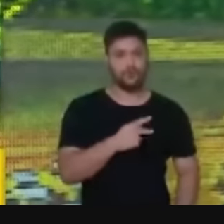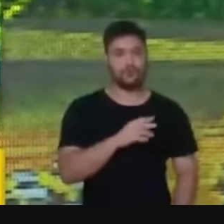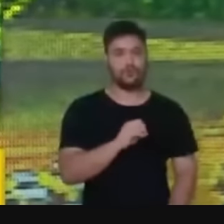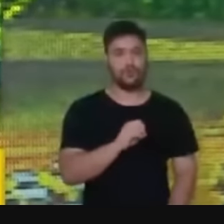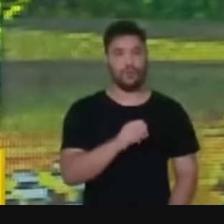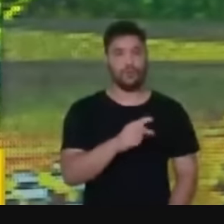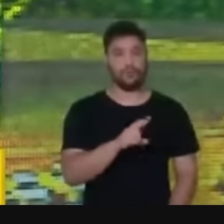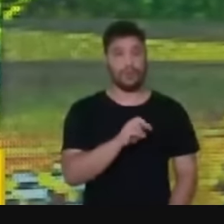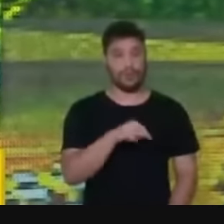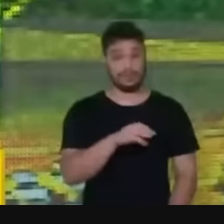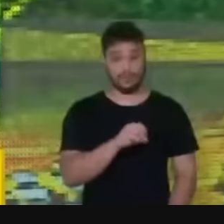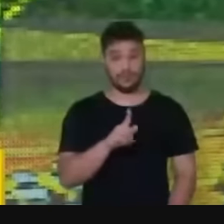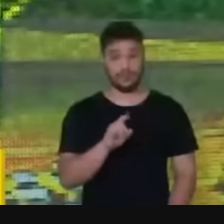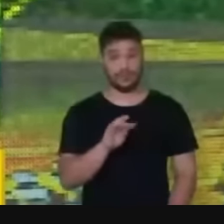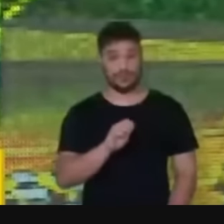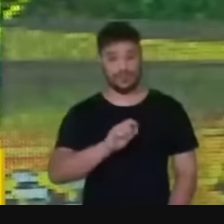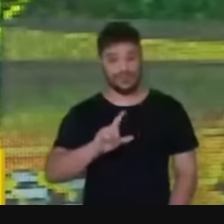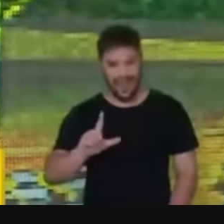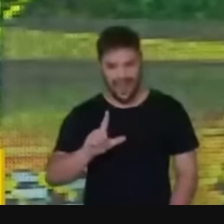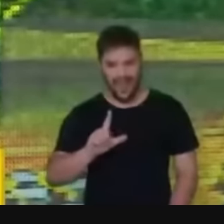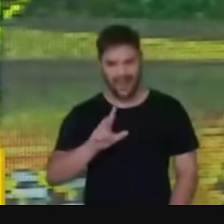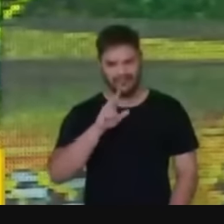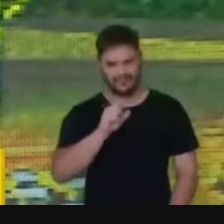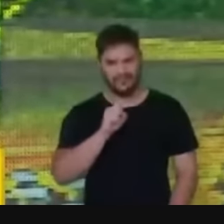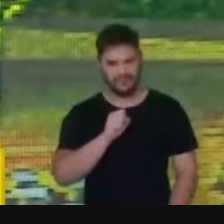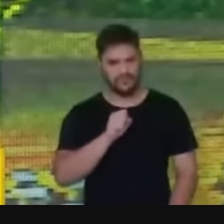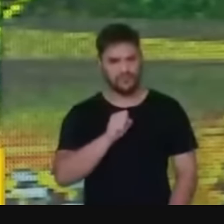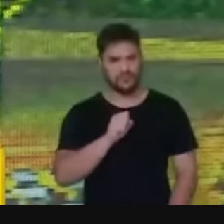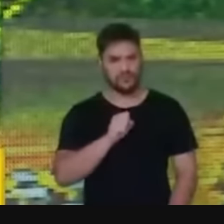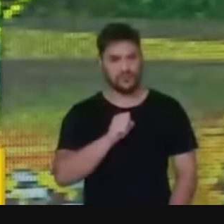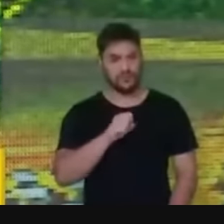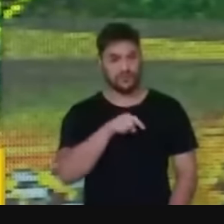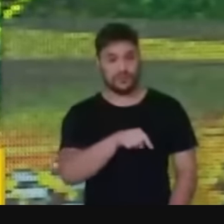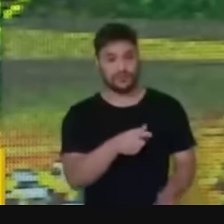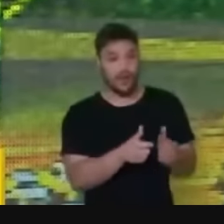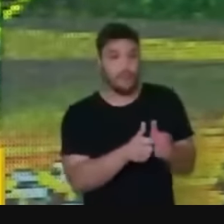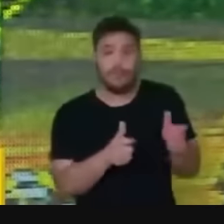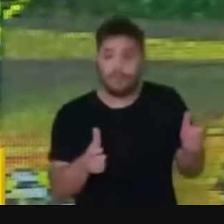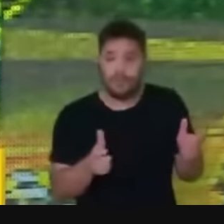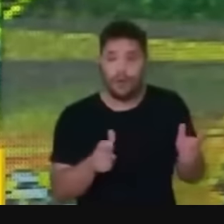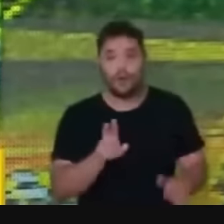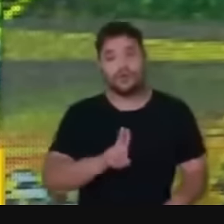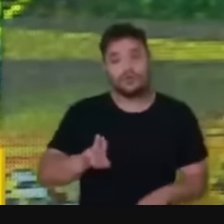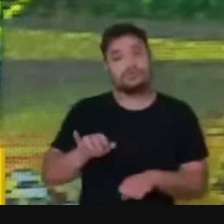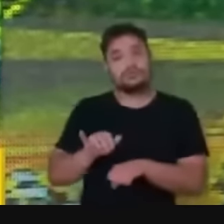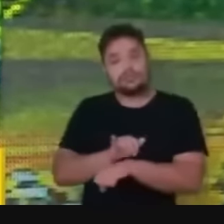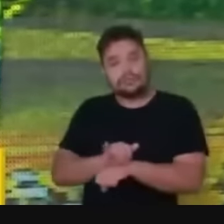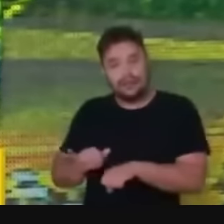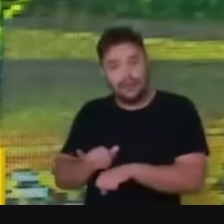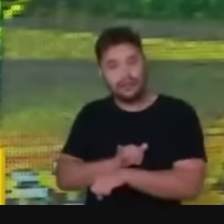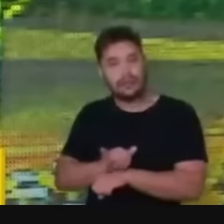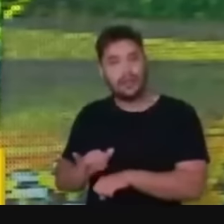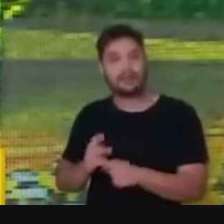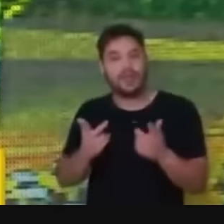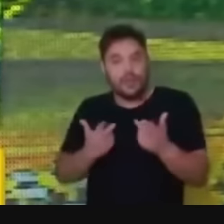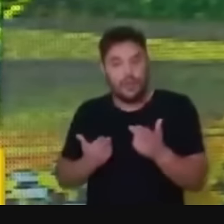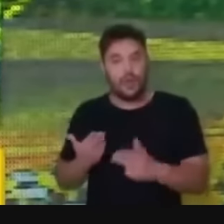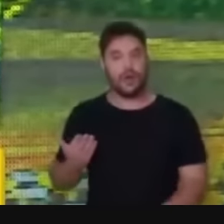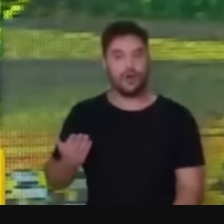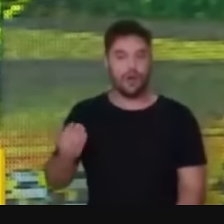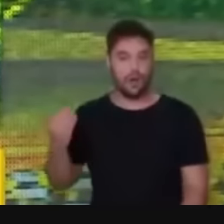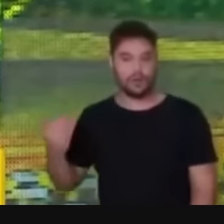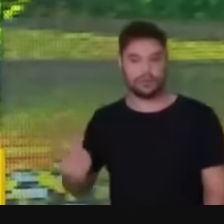digital extremista evoluiu na utilização dos mesmos métodos utilizados